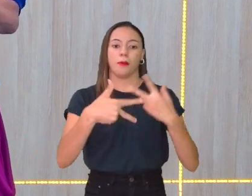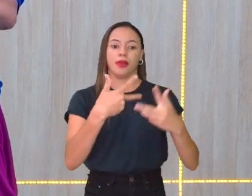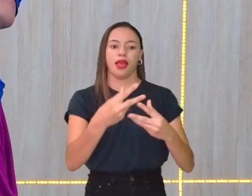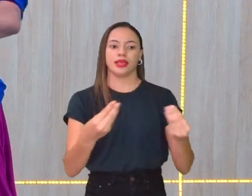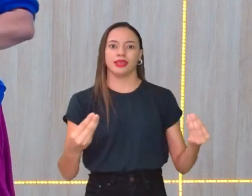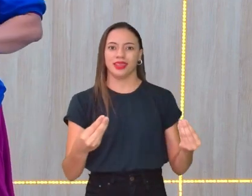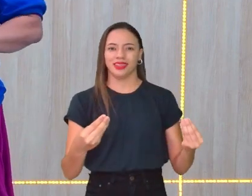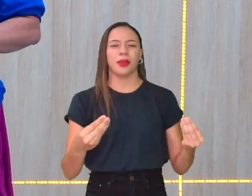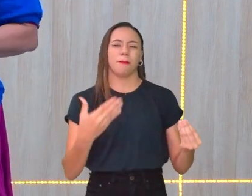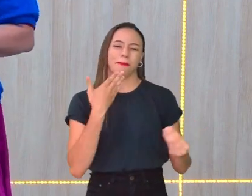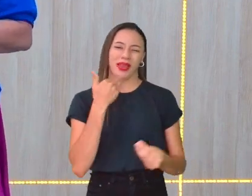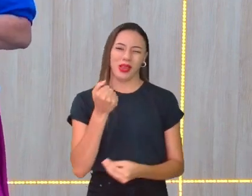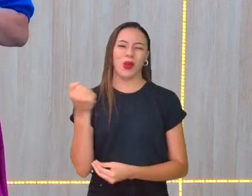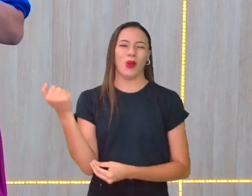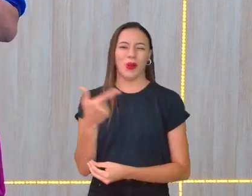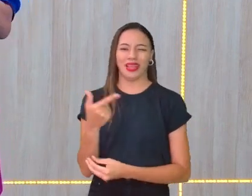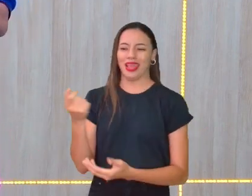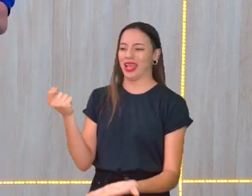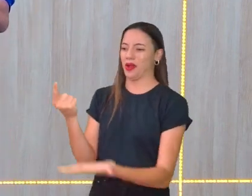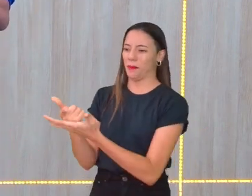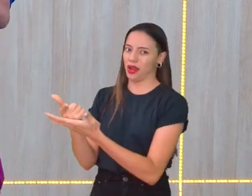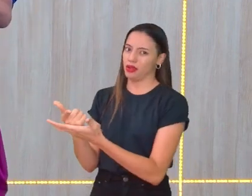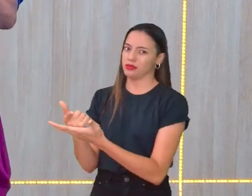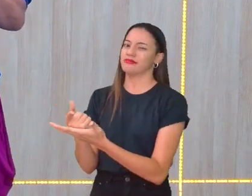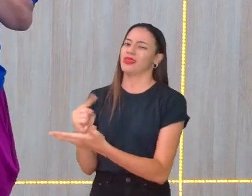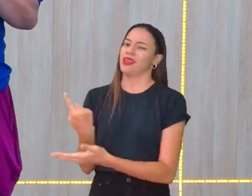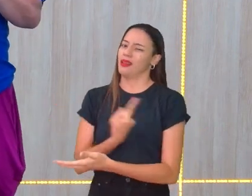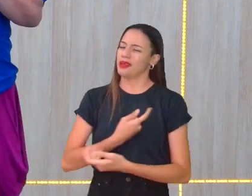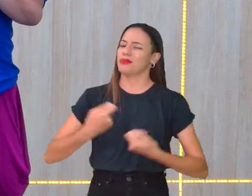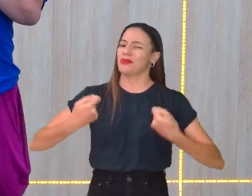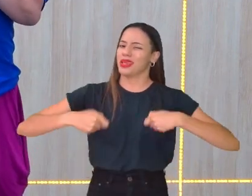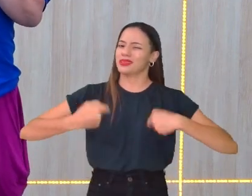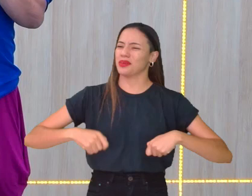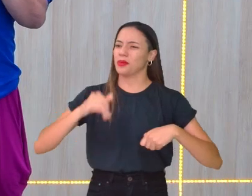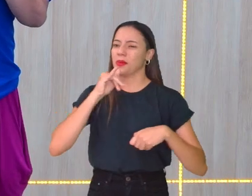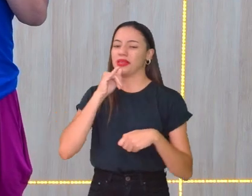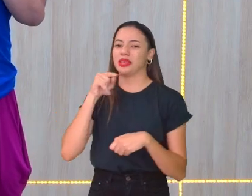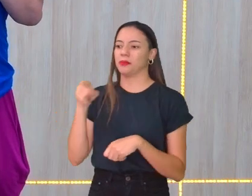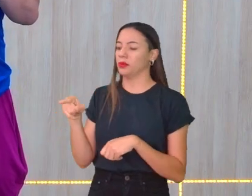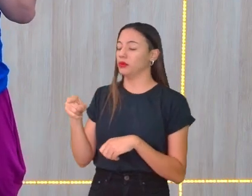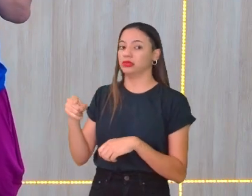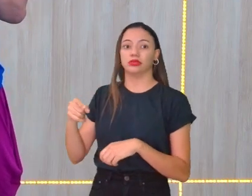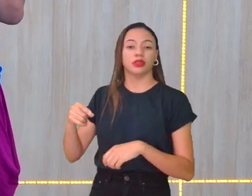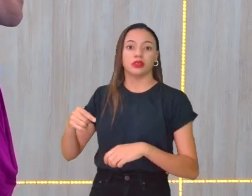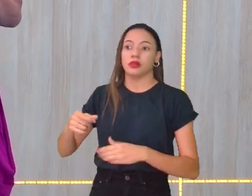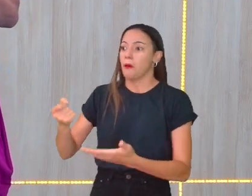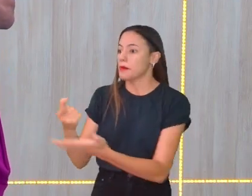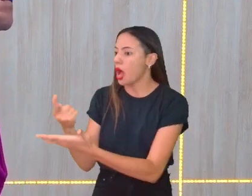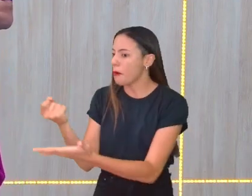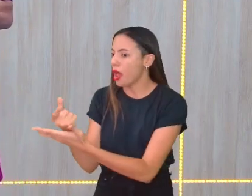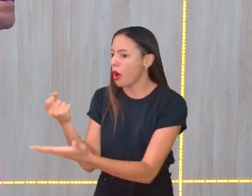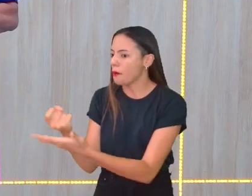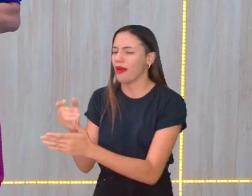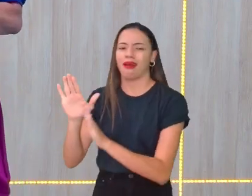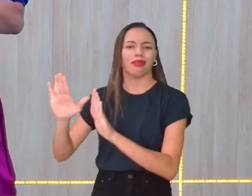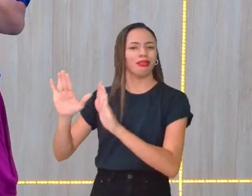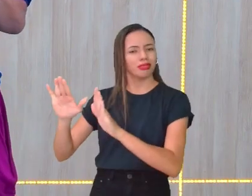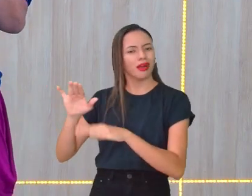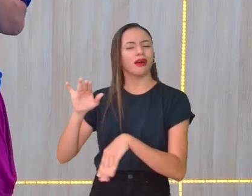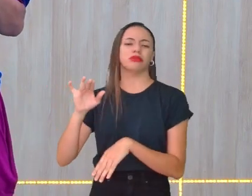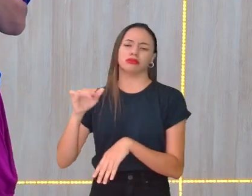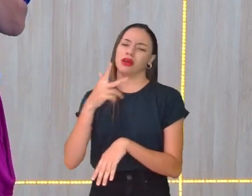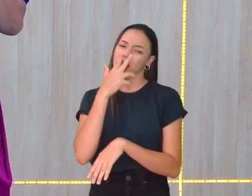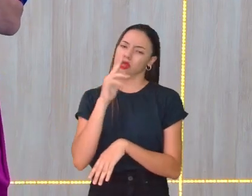do que comprar. A gente precisa sair um pouco dessa coisa consumista, de tudo compra. Eu acho que a